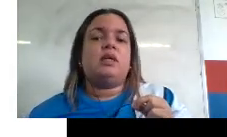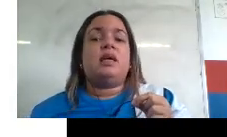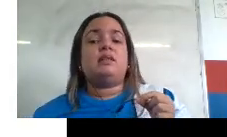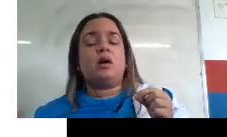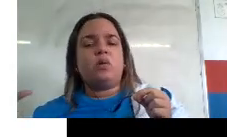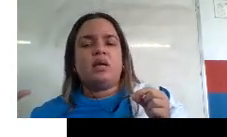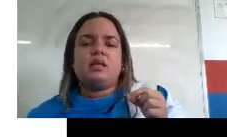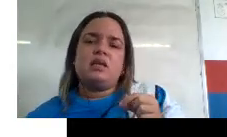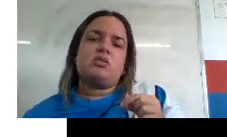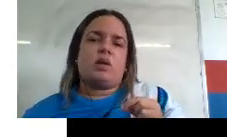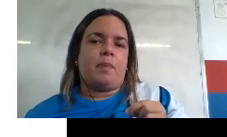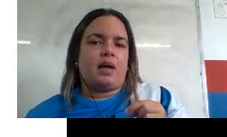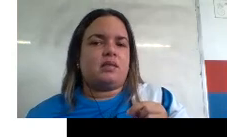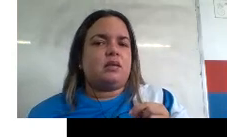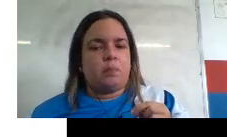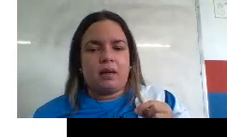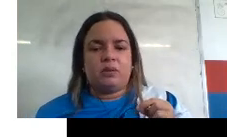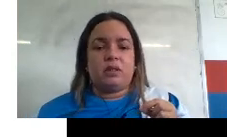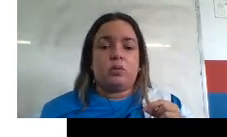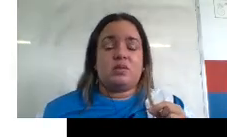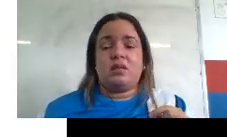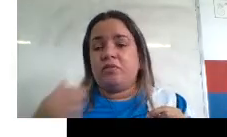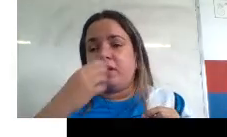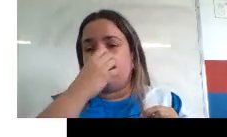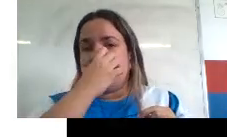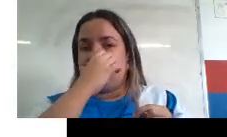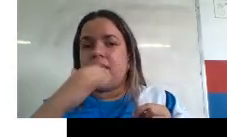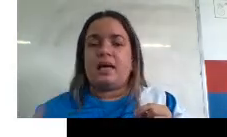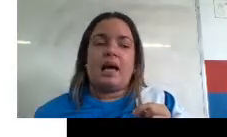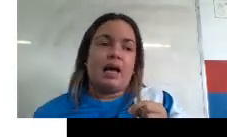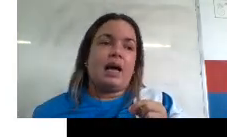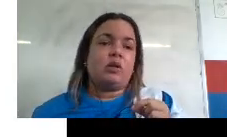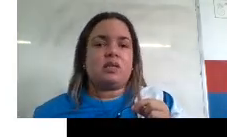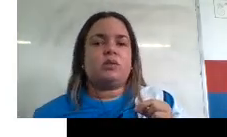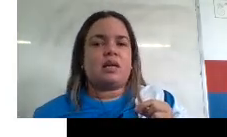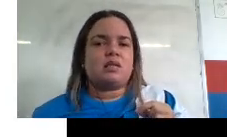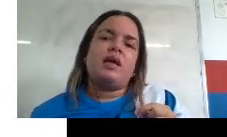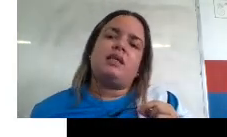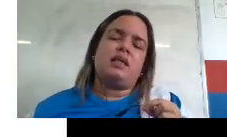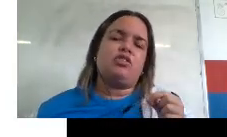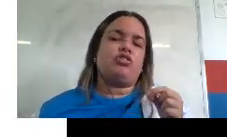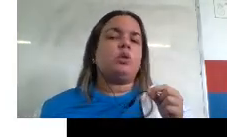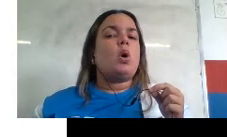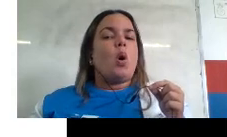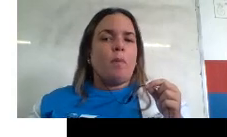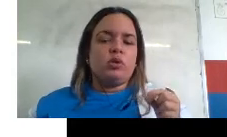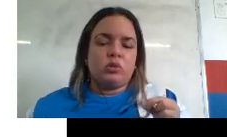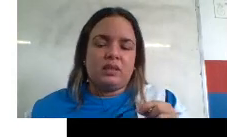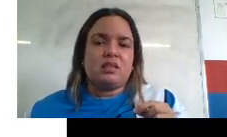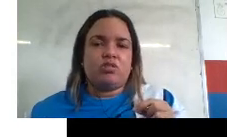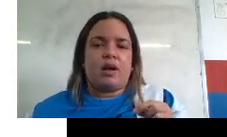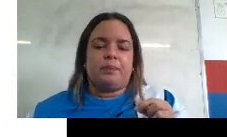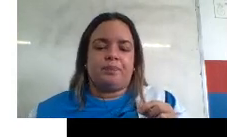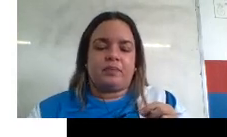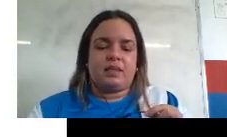emprego. Então, isso é a base para muita coisa. Infelizmente, a nossa educação ainda está deixando muito